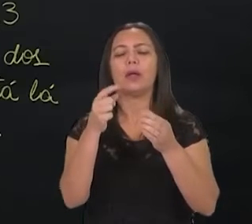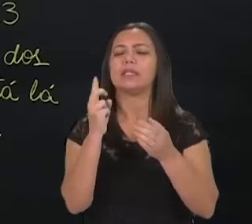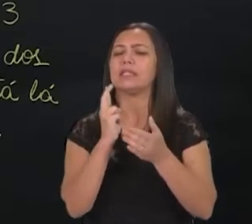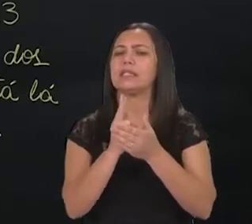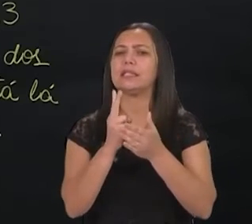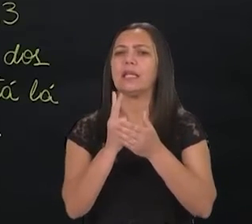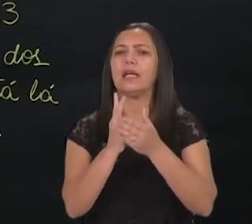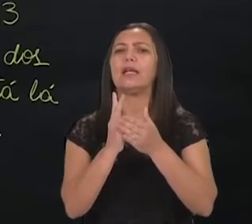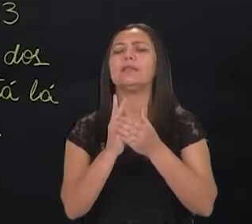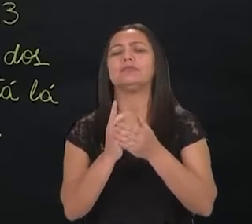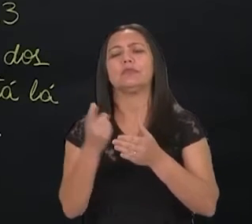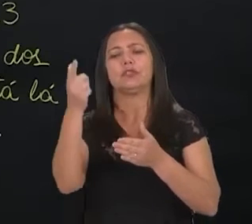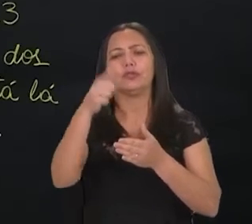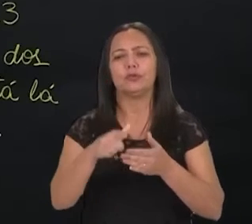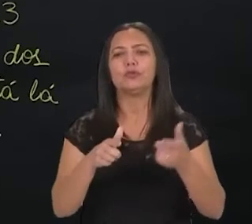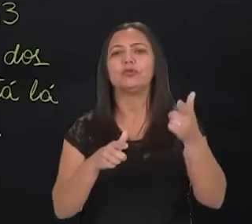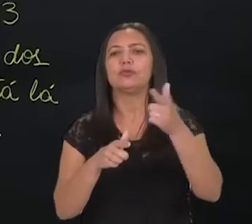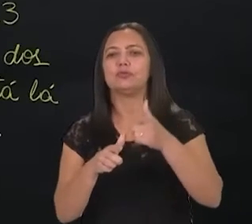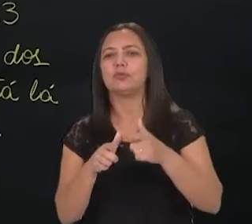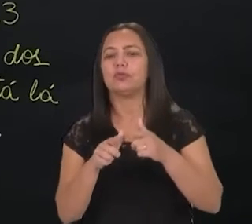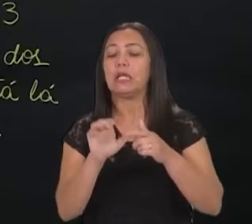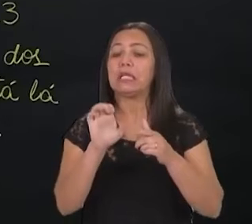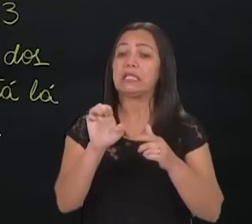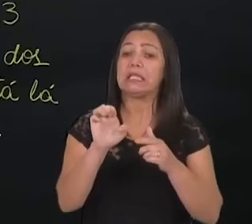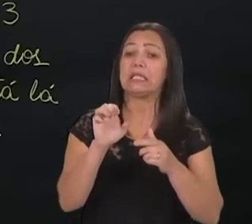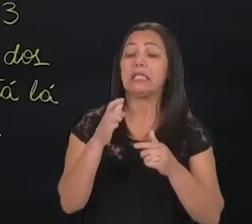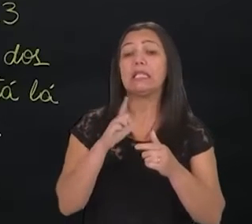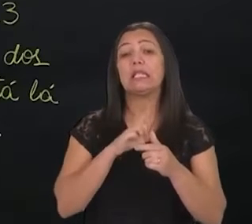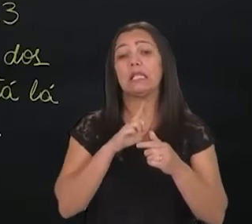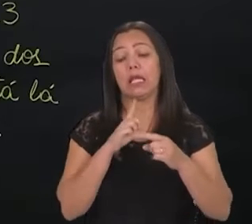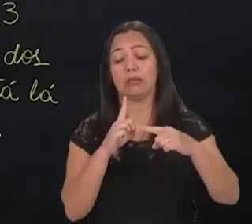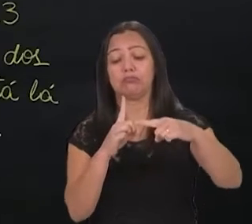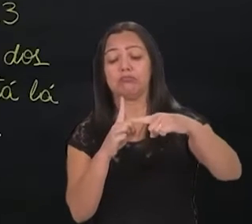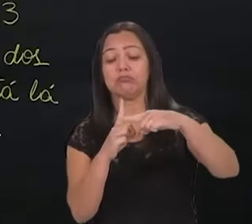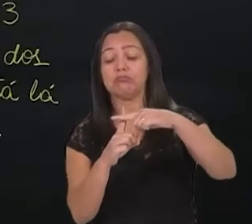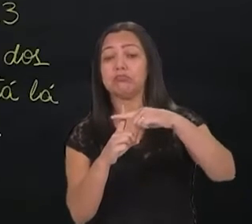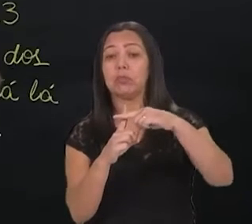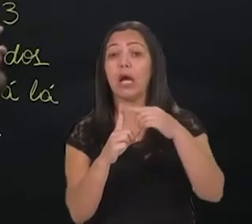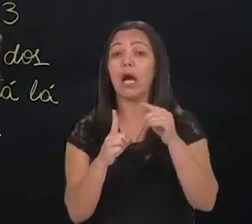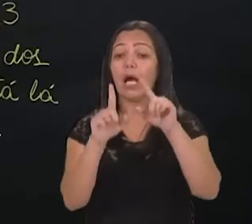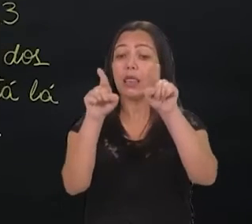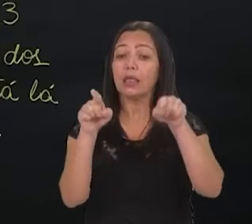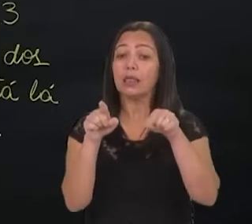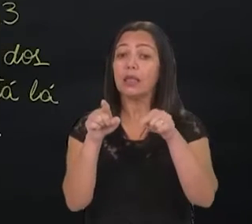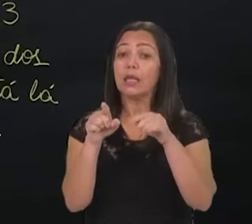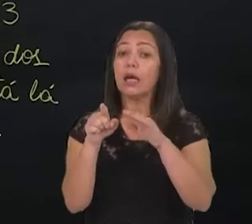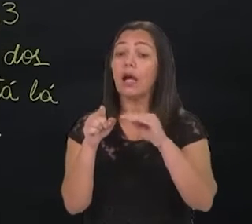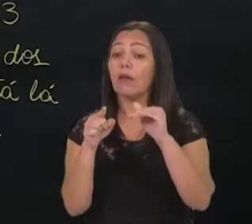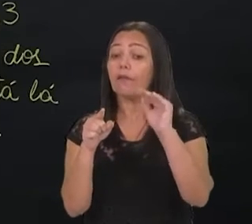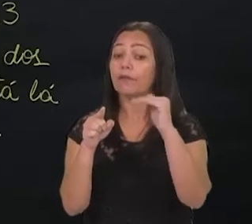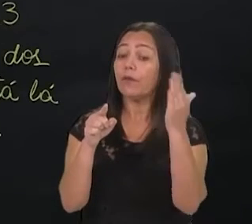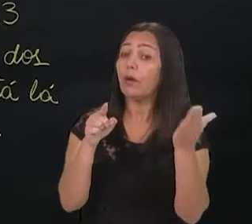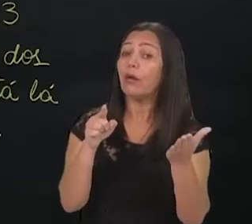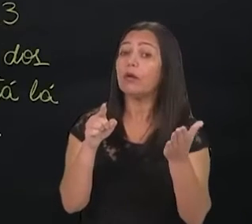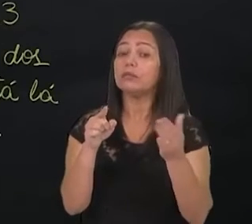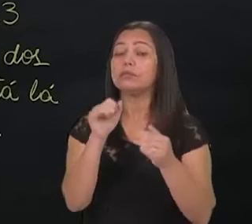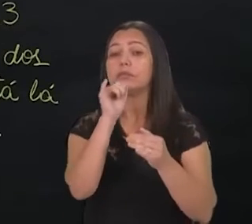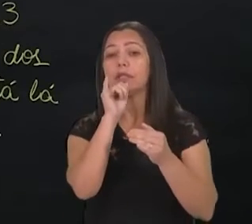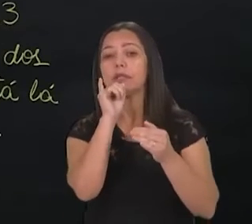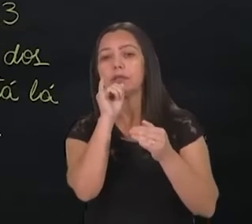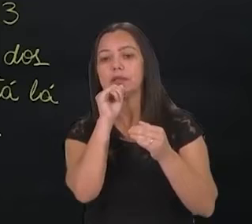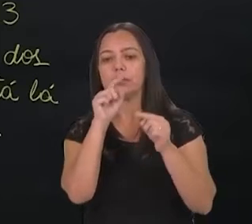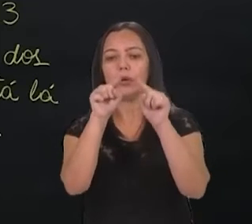se repete, a não ser que tenha algum sinal antes desse parênteses, o que não acontece aqui, reparem